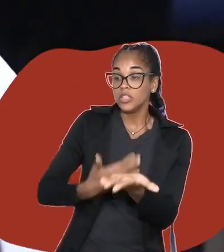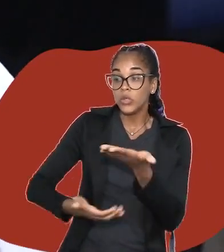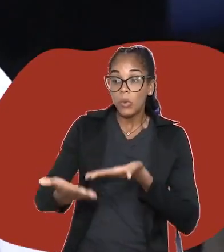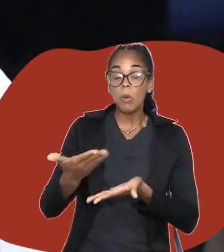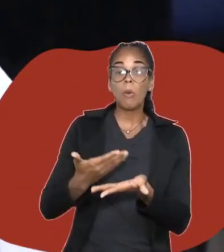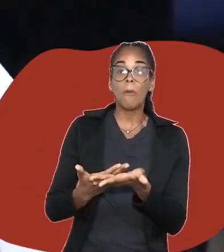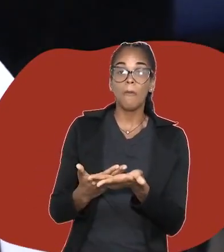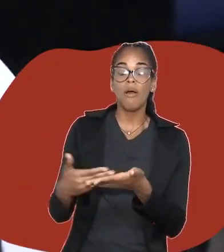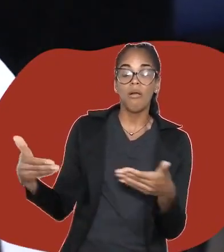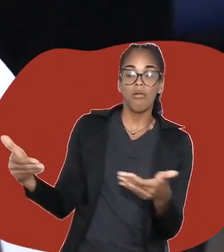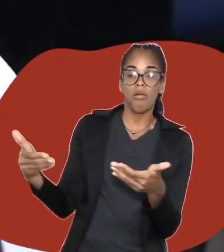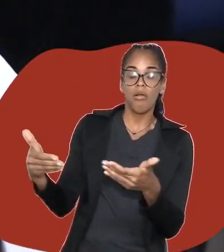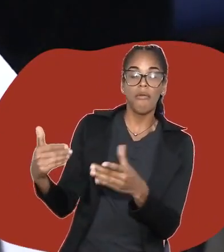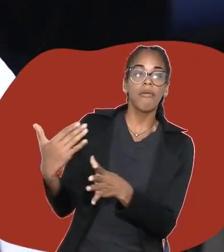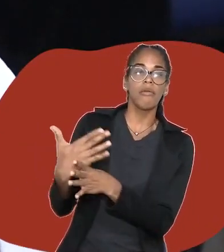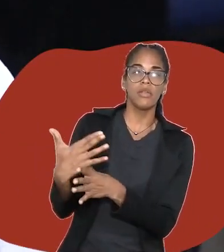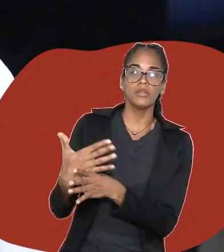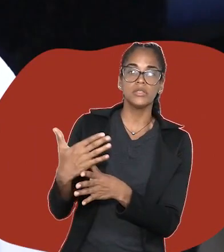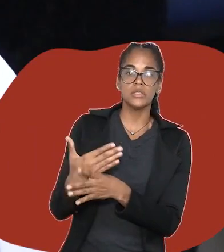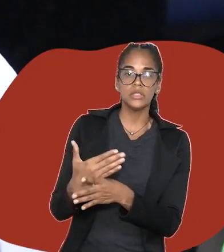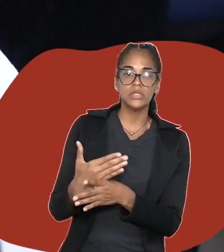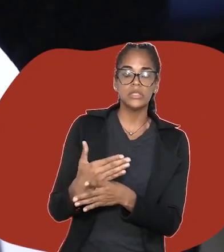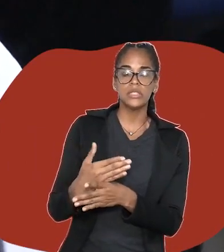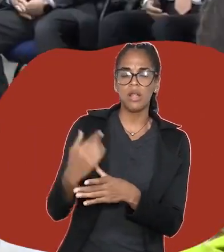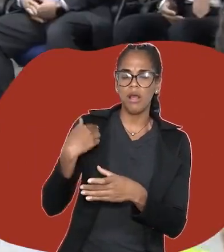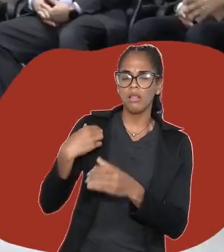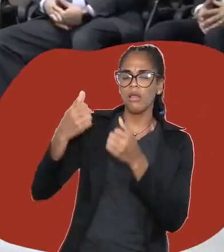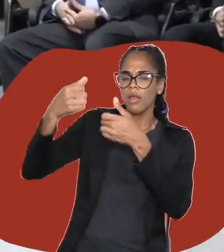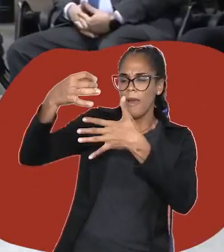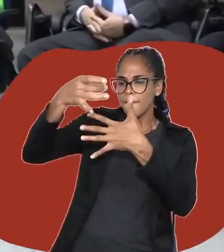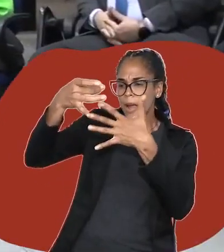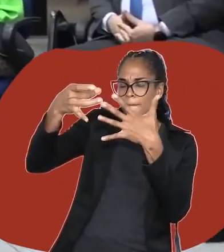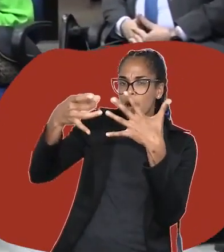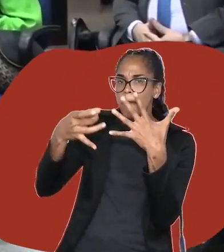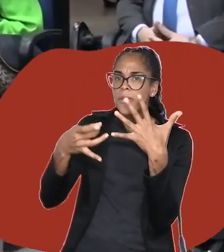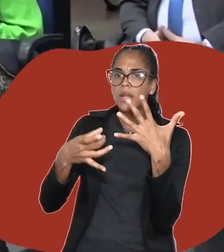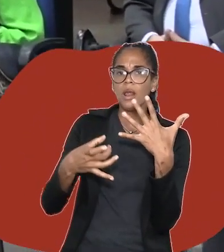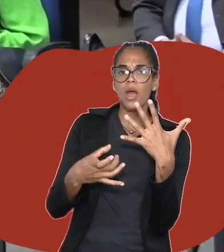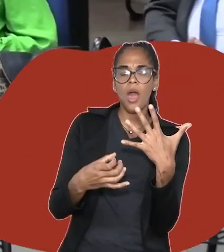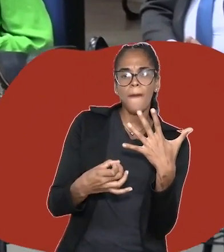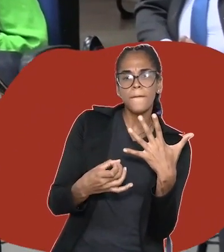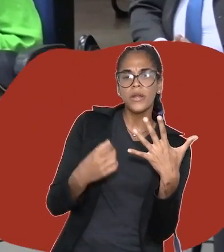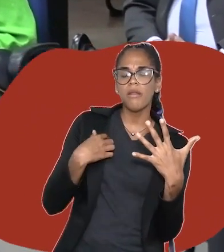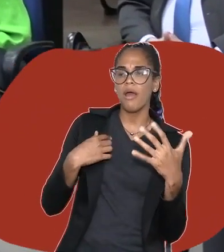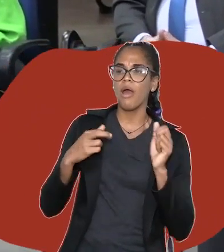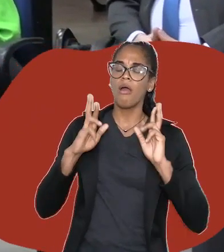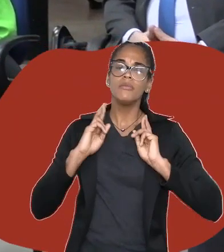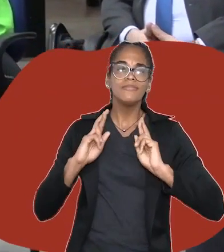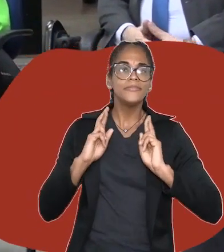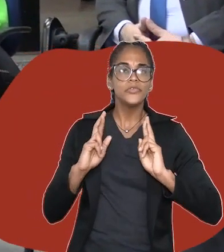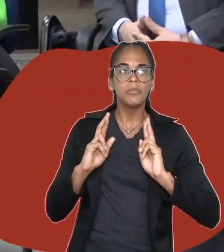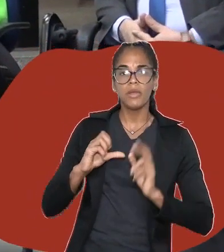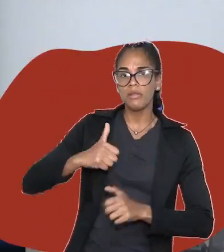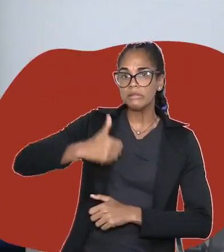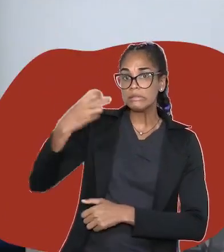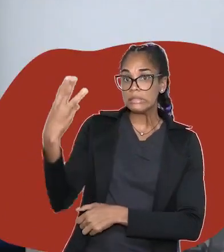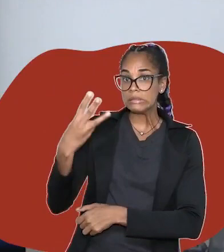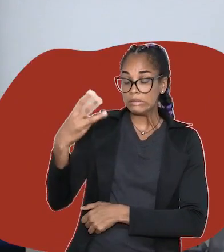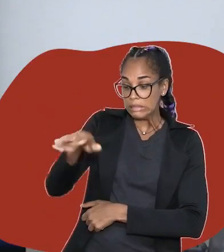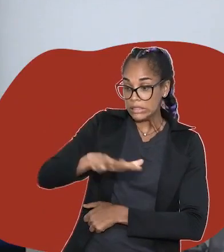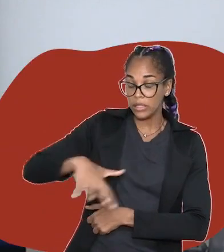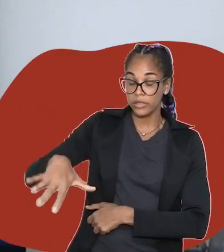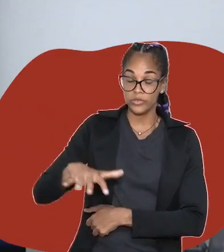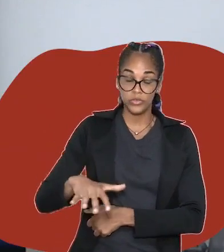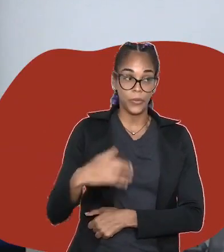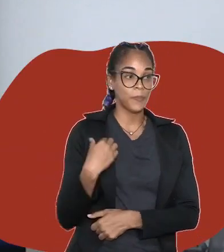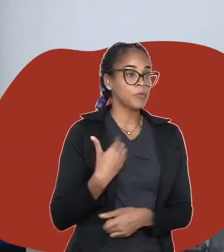Compartilhada a Jaboatão e frisou as necessidades iniciais para as promotorias da 13ª circunscrição. A